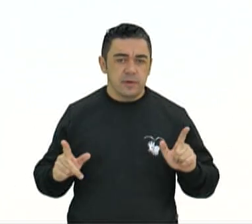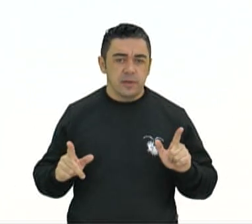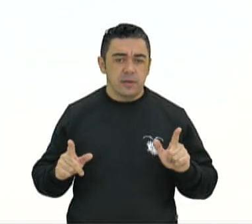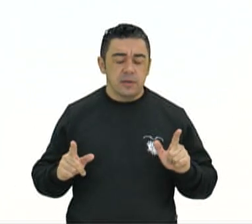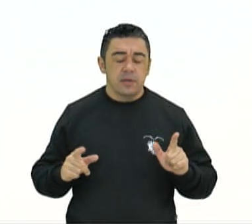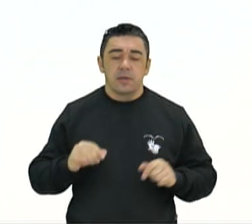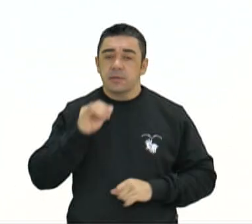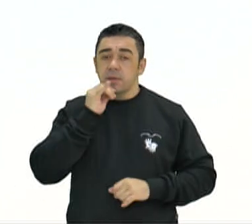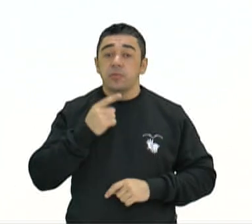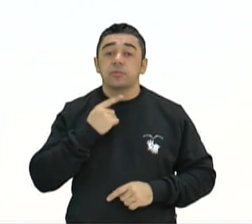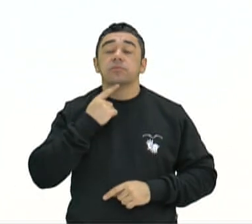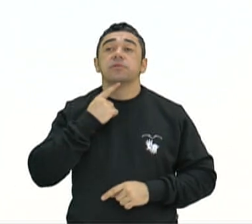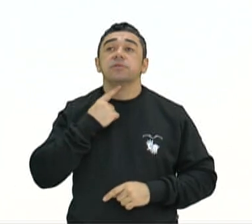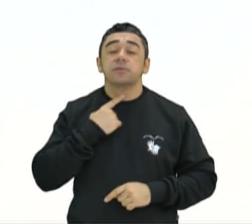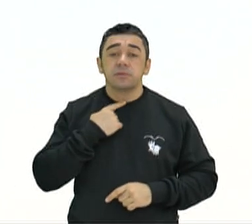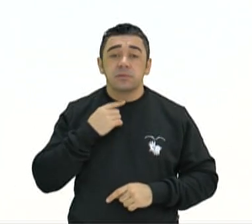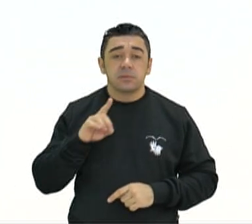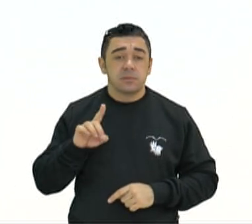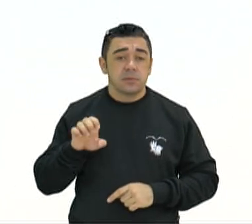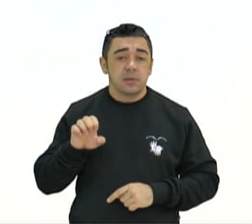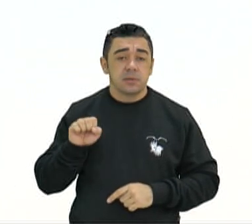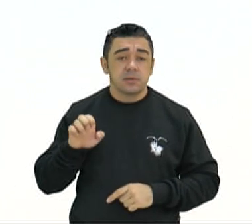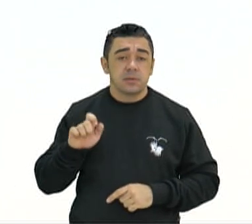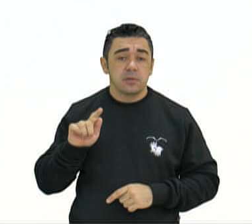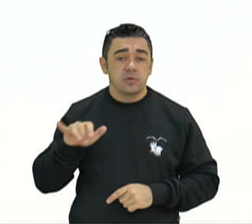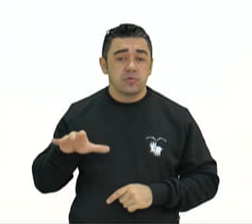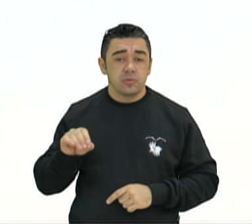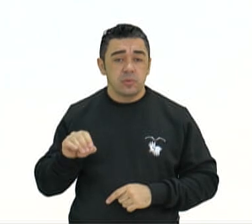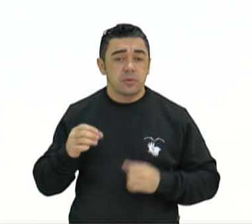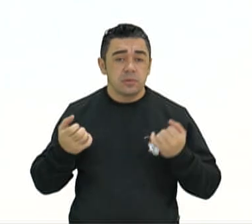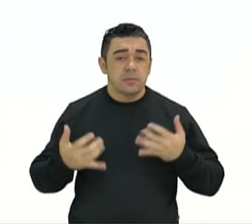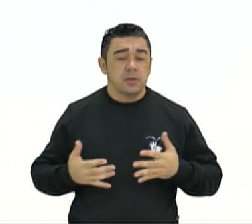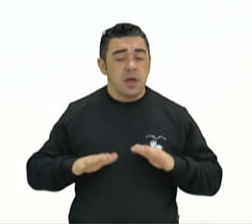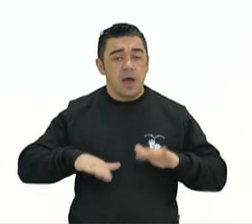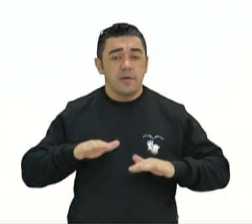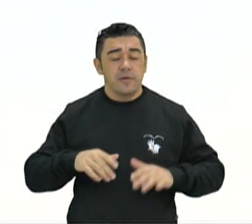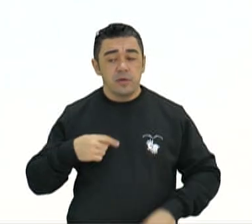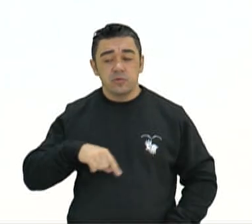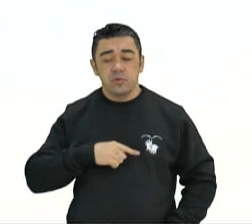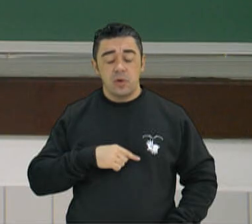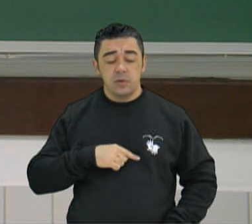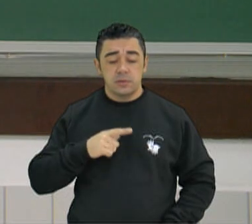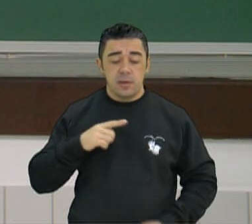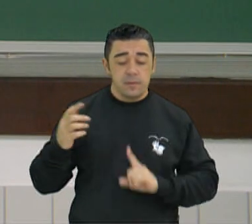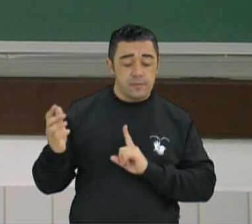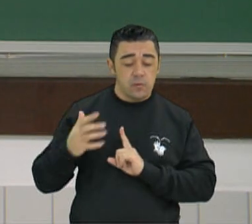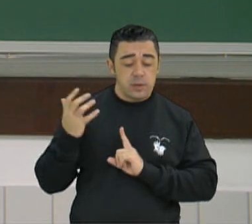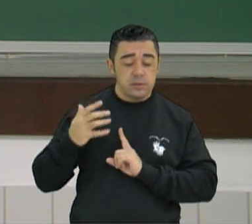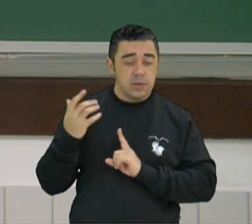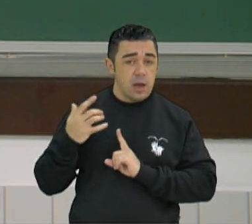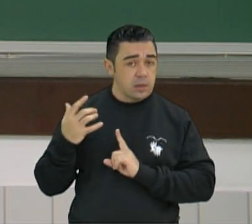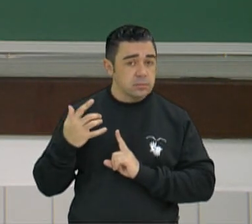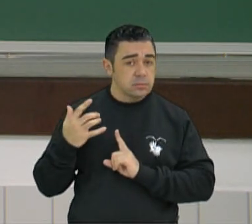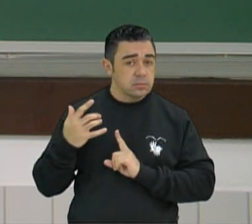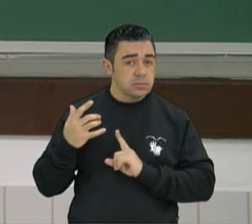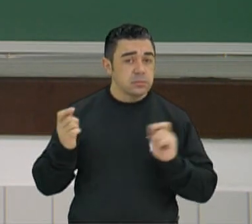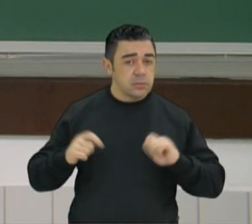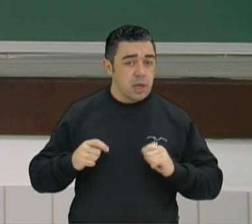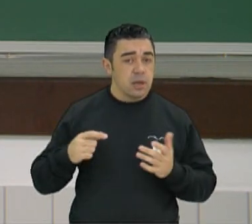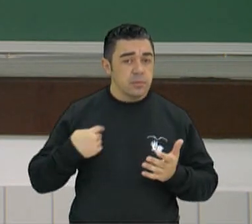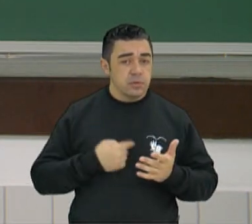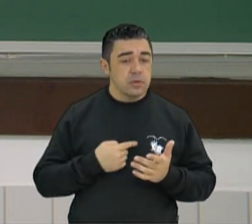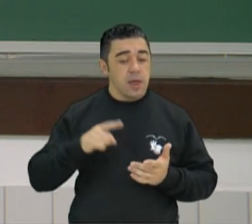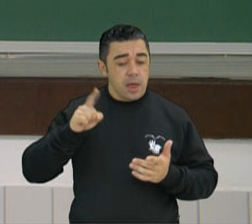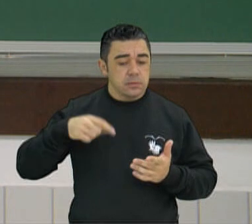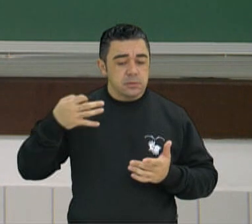falo de desejo, estou falando de algo que muitas vezes é criado e é dado como certo para nós.